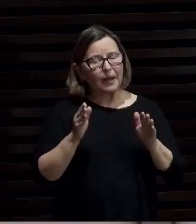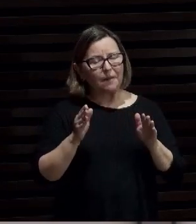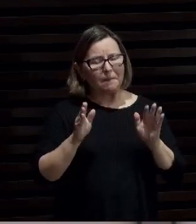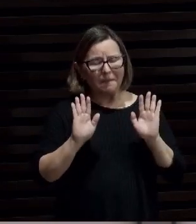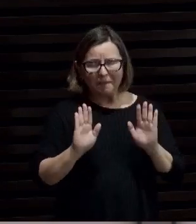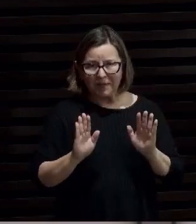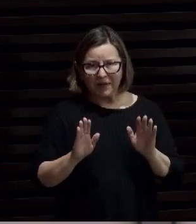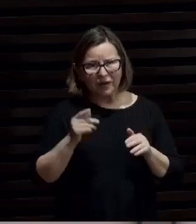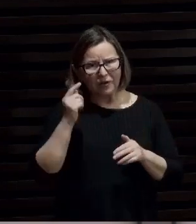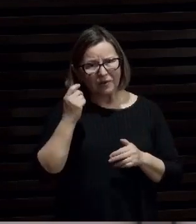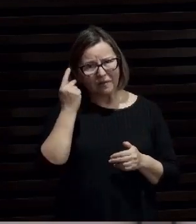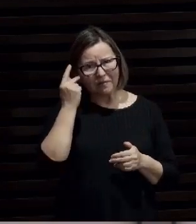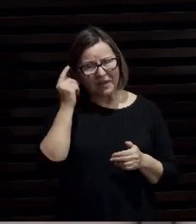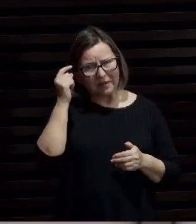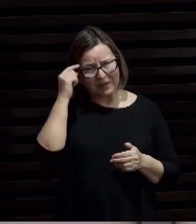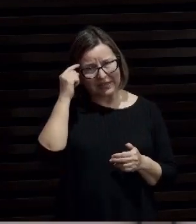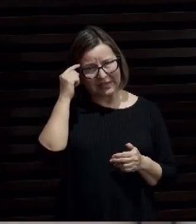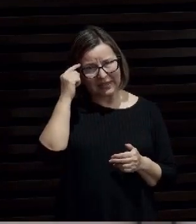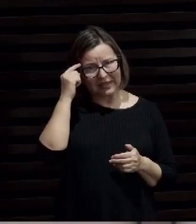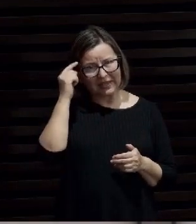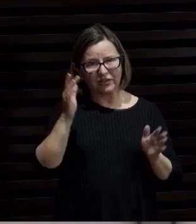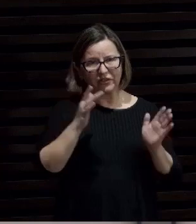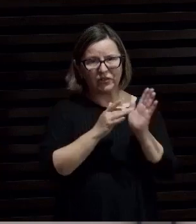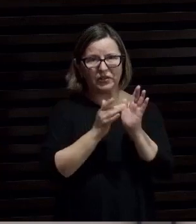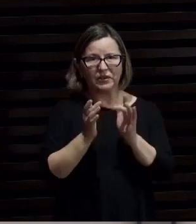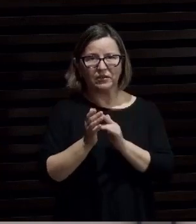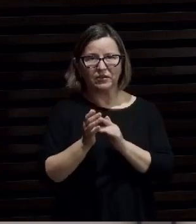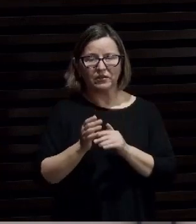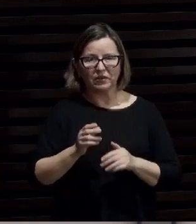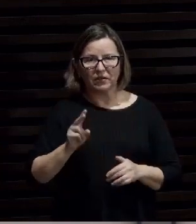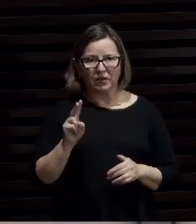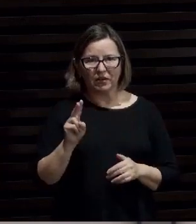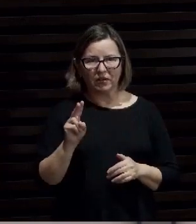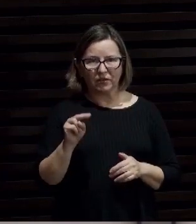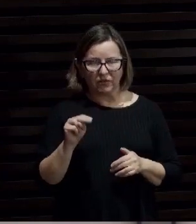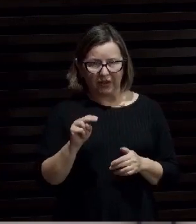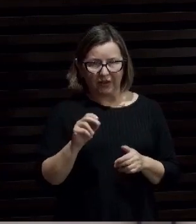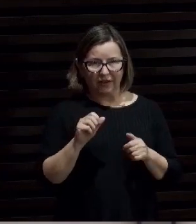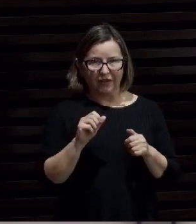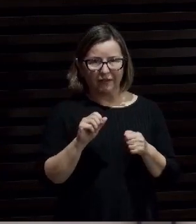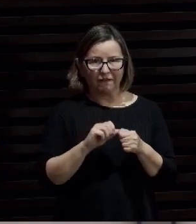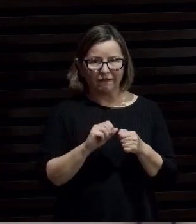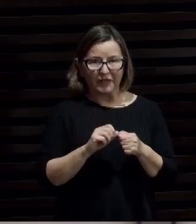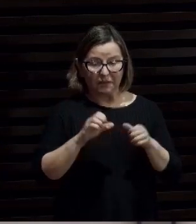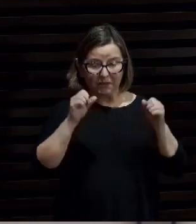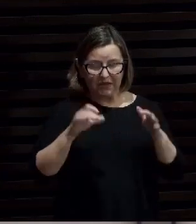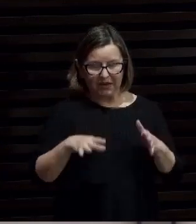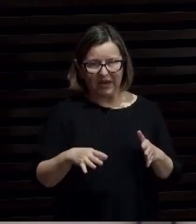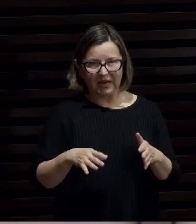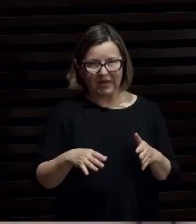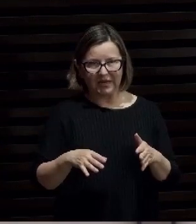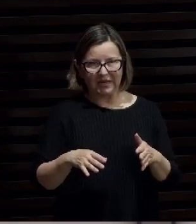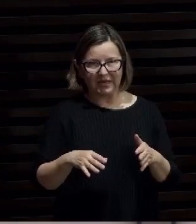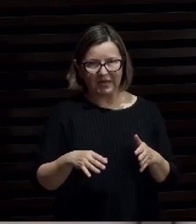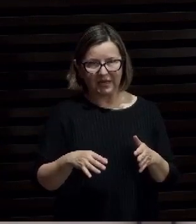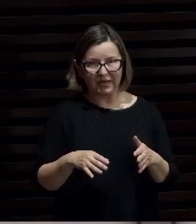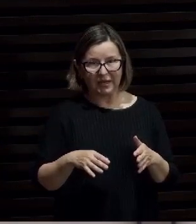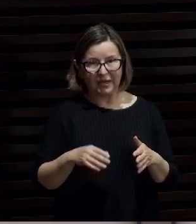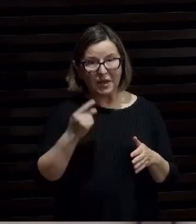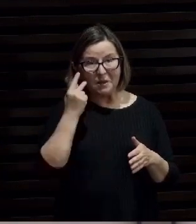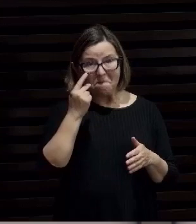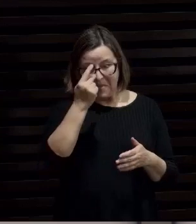ele nunca fez um milagre em benefício próprio? Ele multiplicou pão para